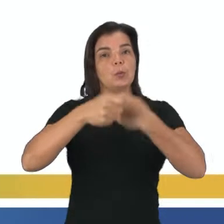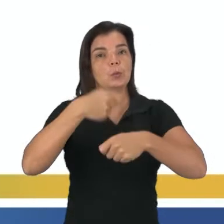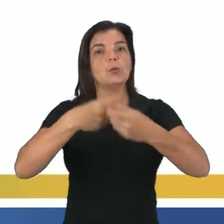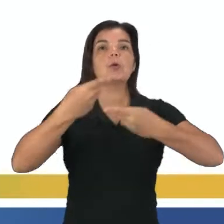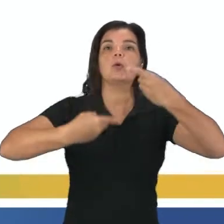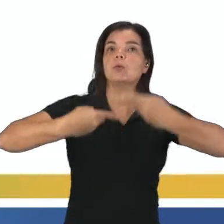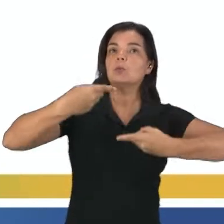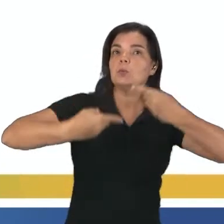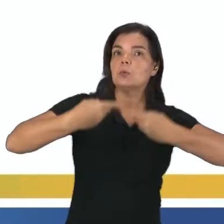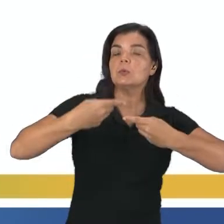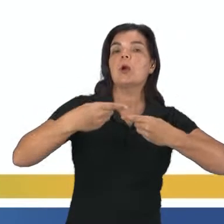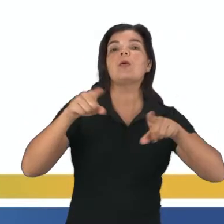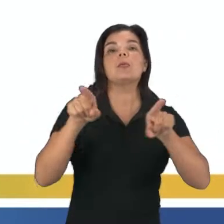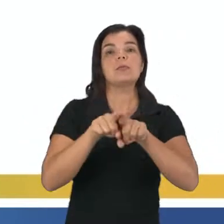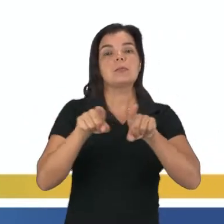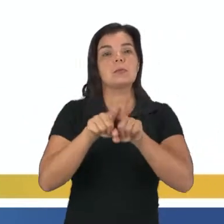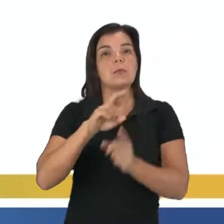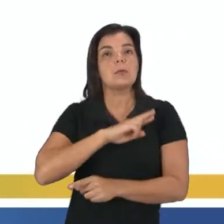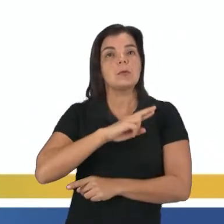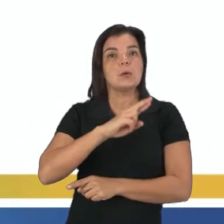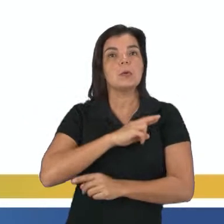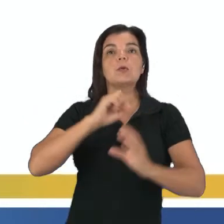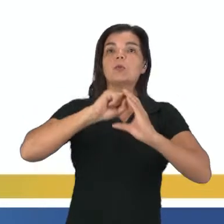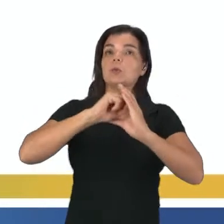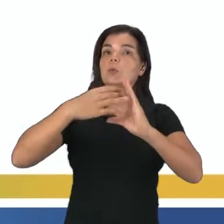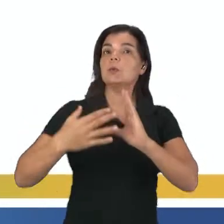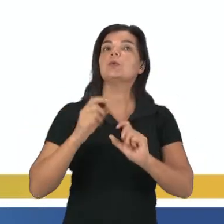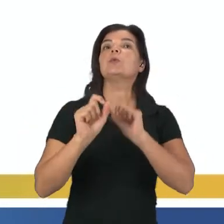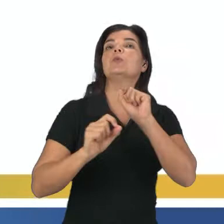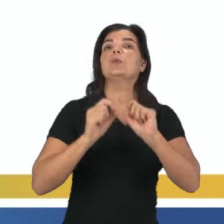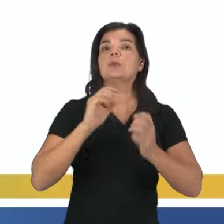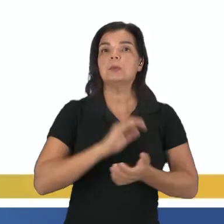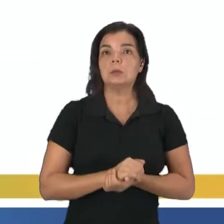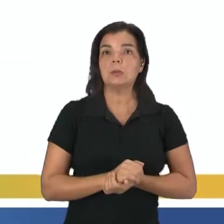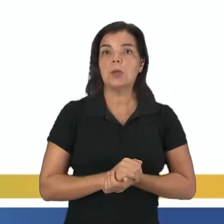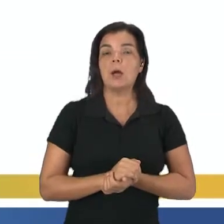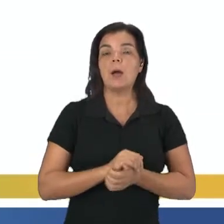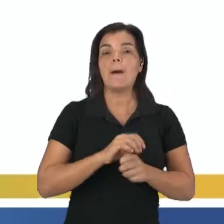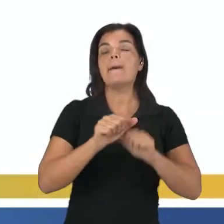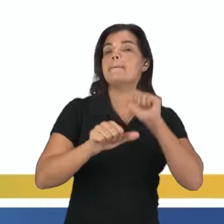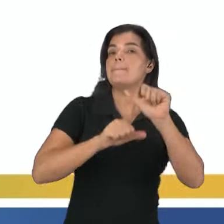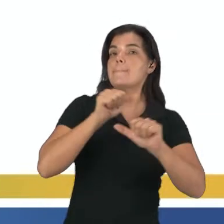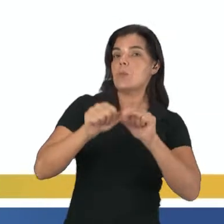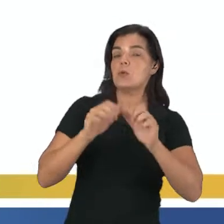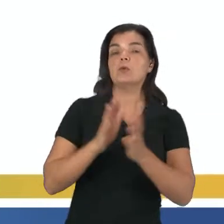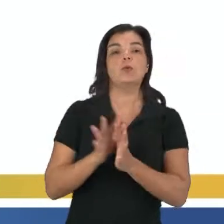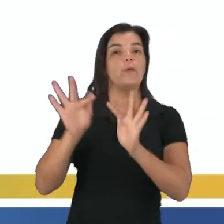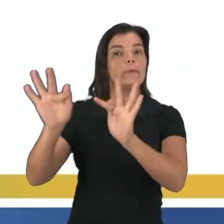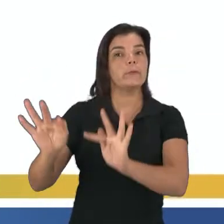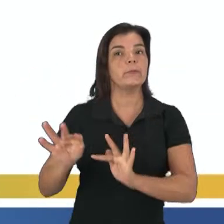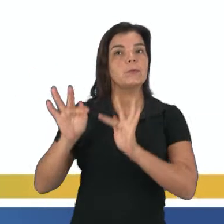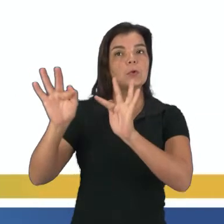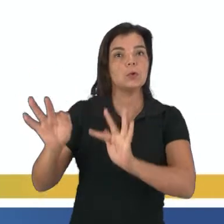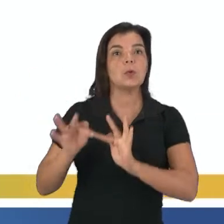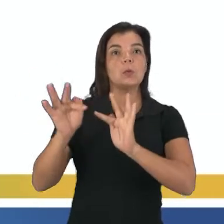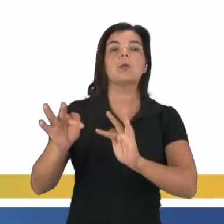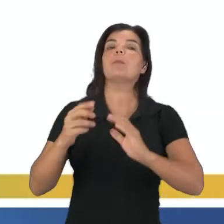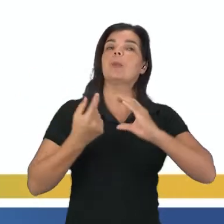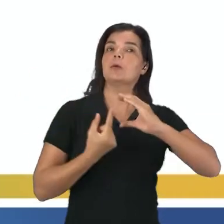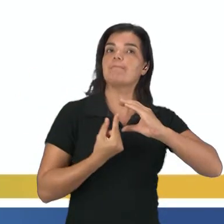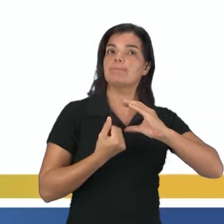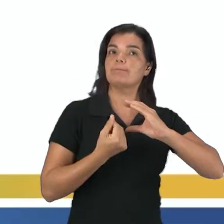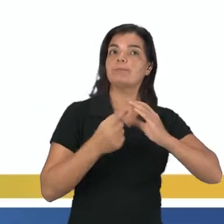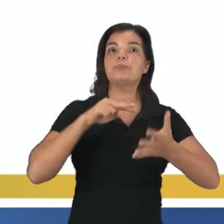economia, política e religião, caracterizando a transição do feudalismo para o